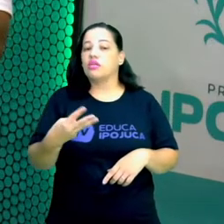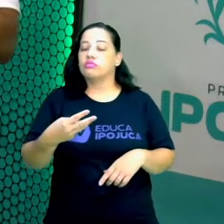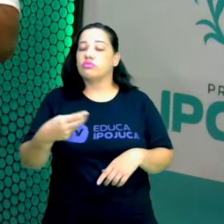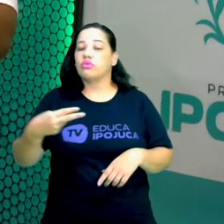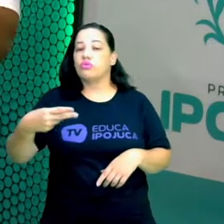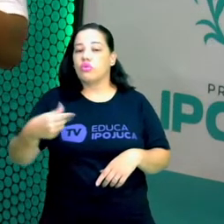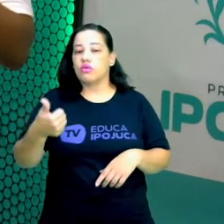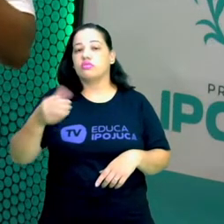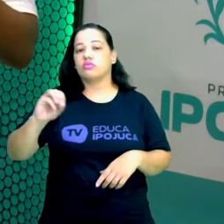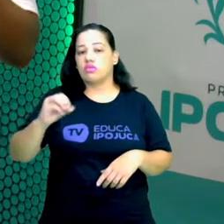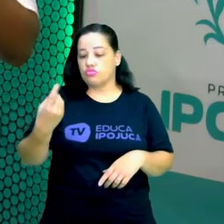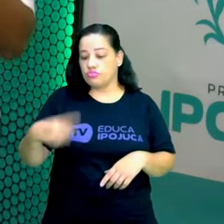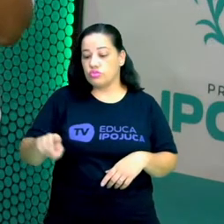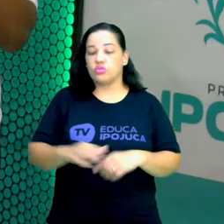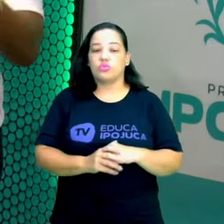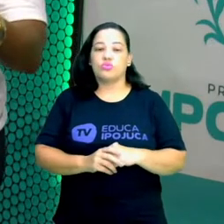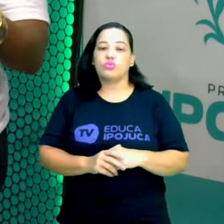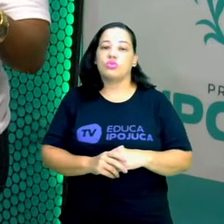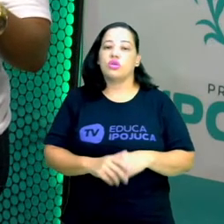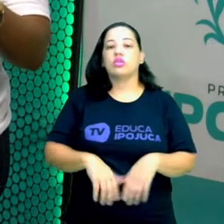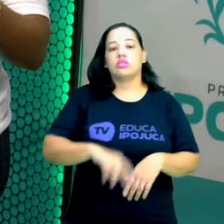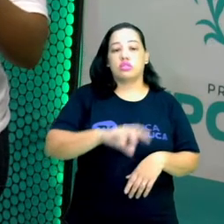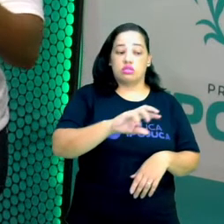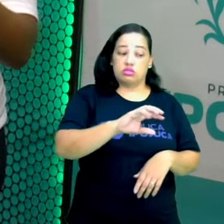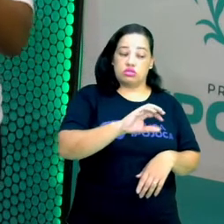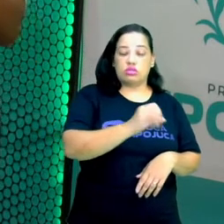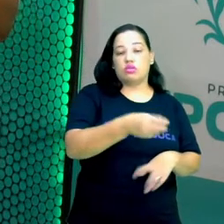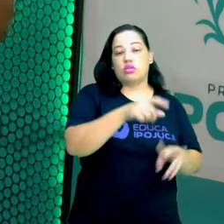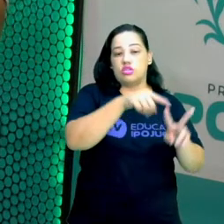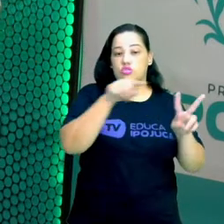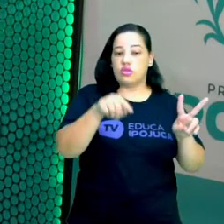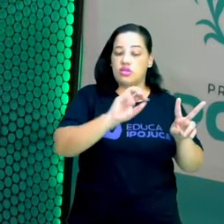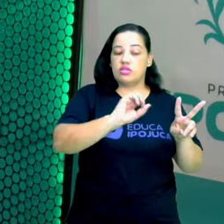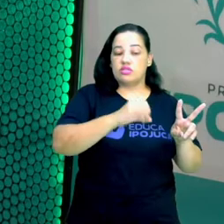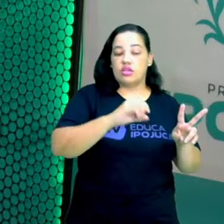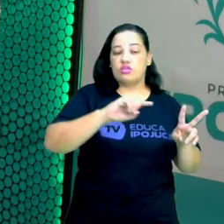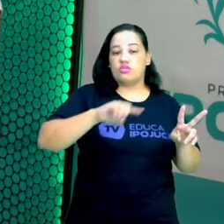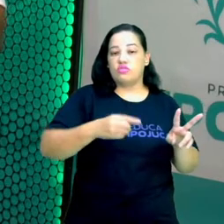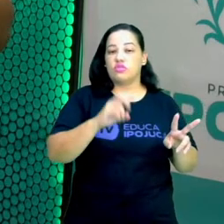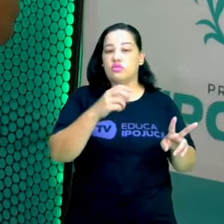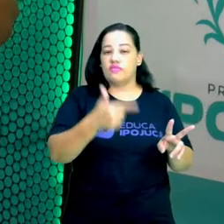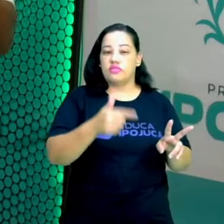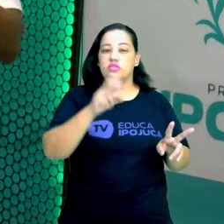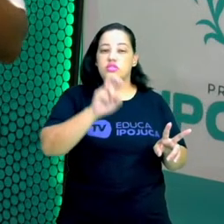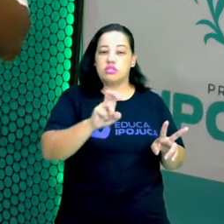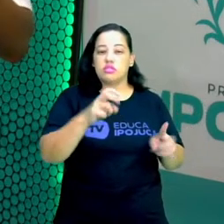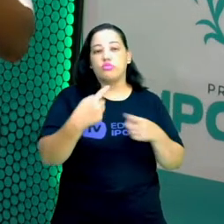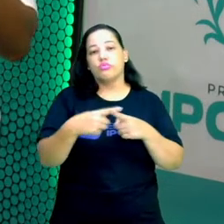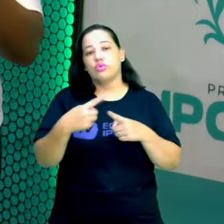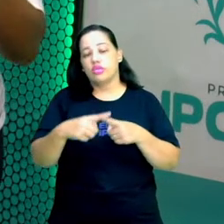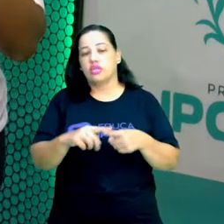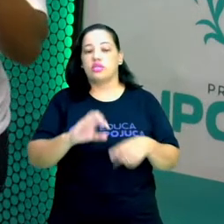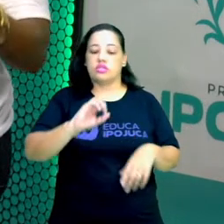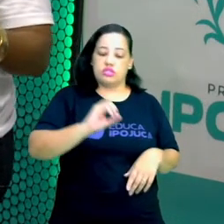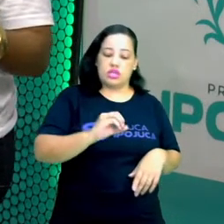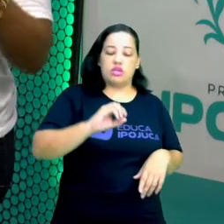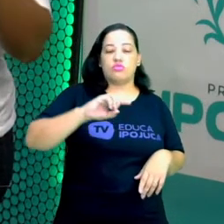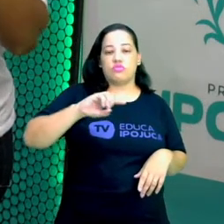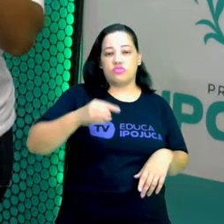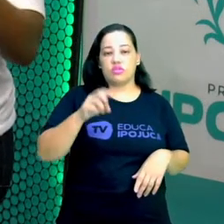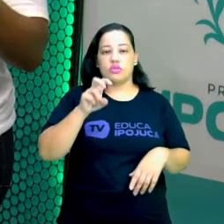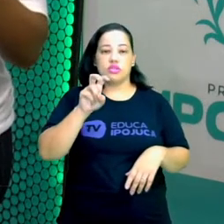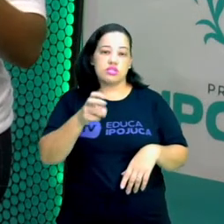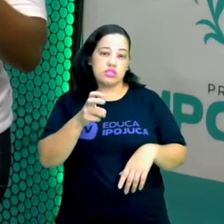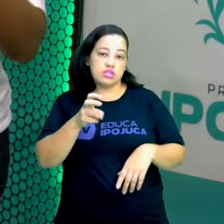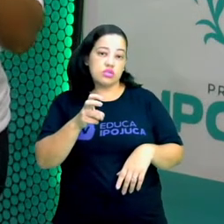Raiz quadrada de 0,25 é 0,5, pois 0,5 ao quadrado